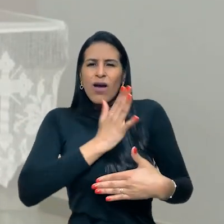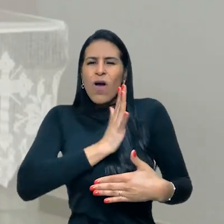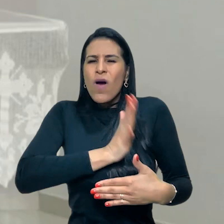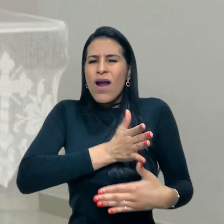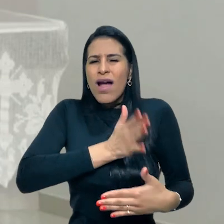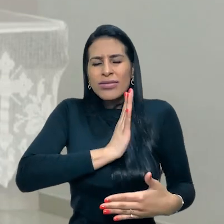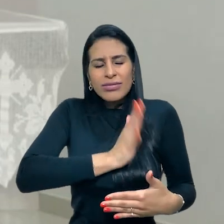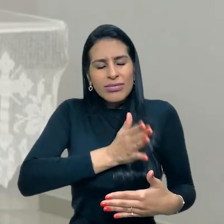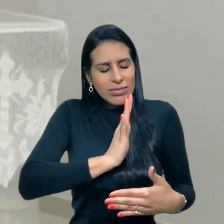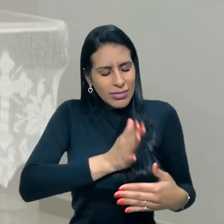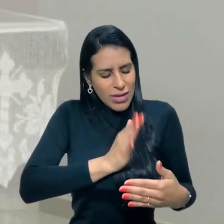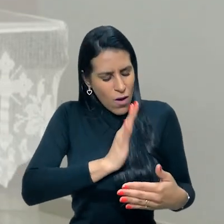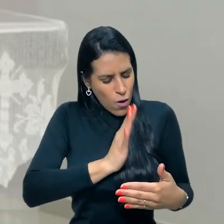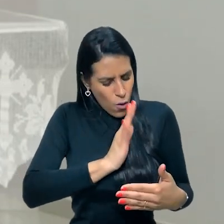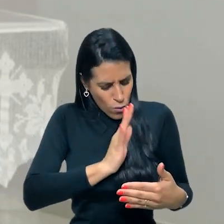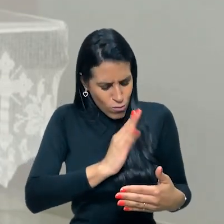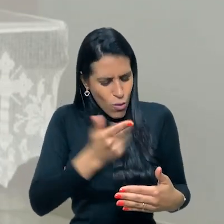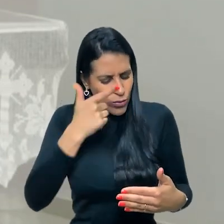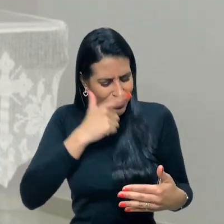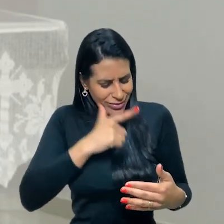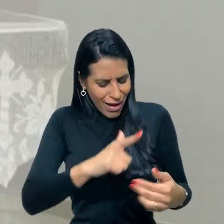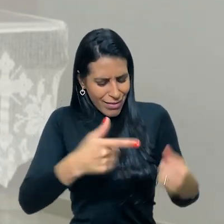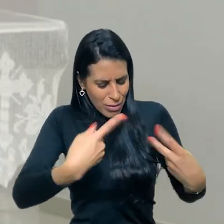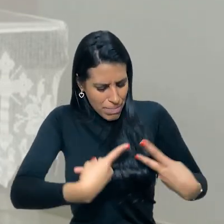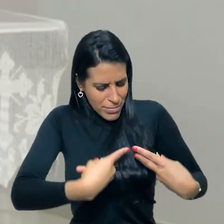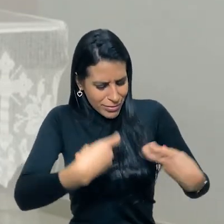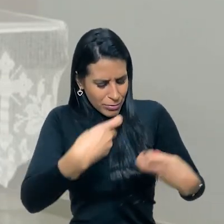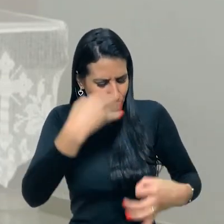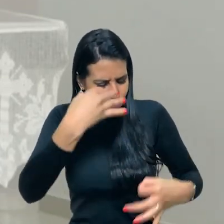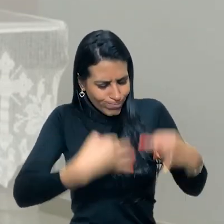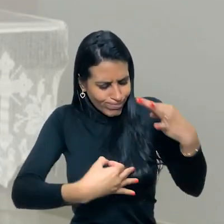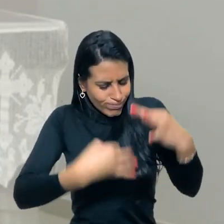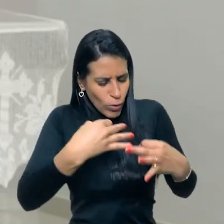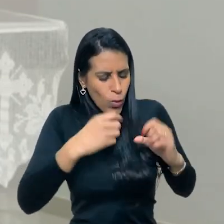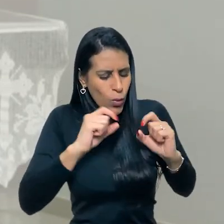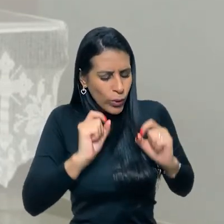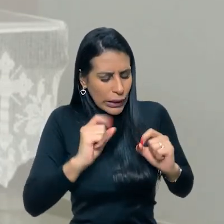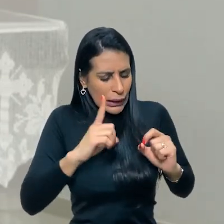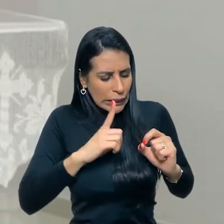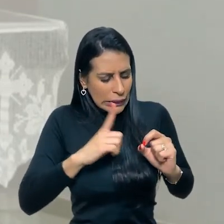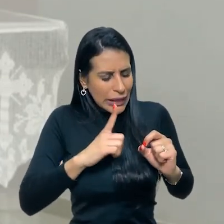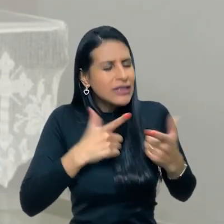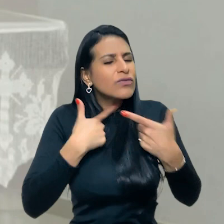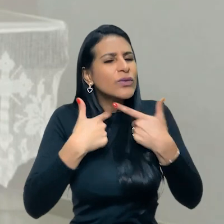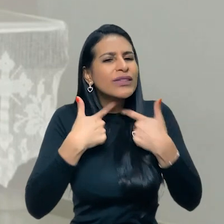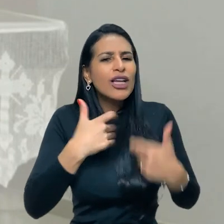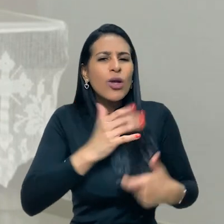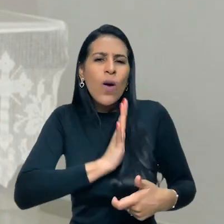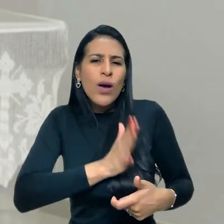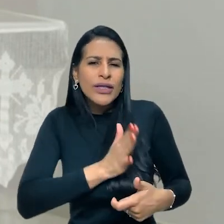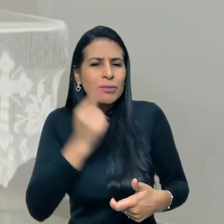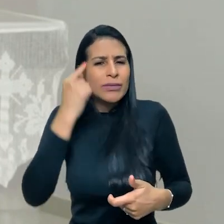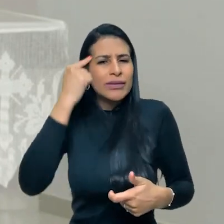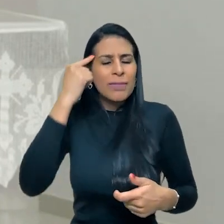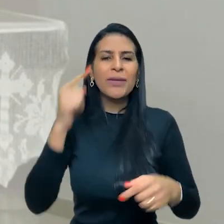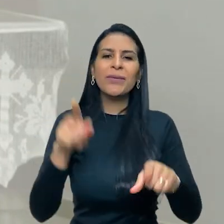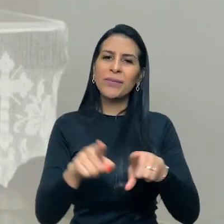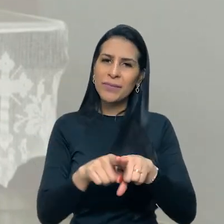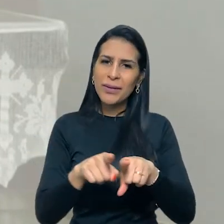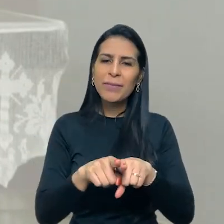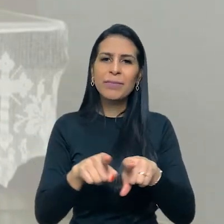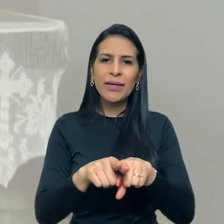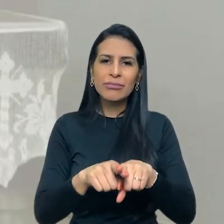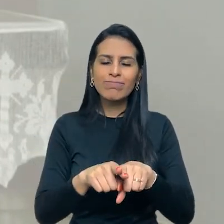das pessoas e julga os desejos e pensamentos do coração delas. Ouçamos